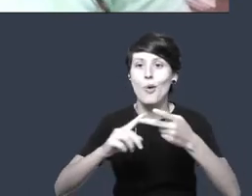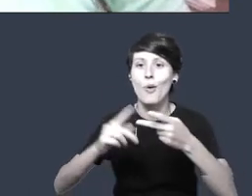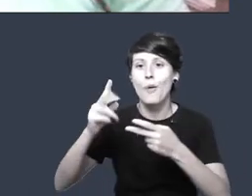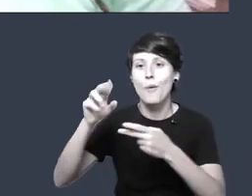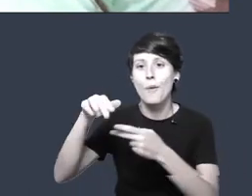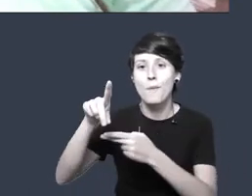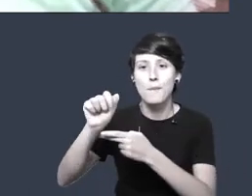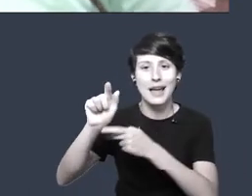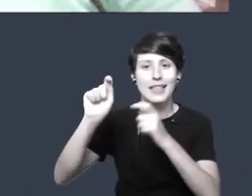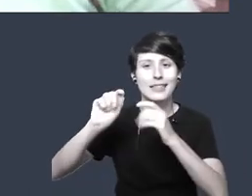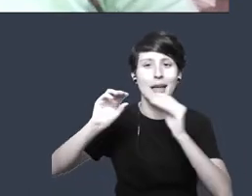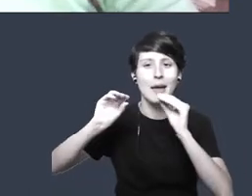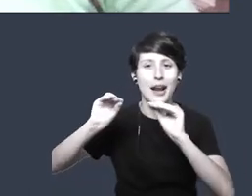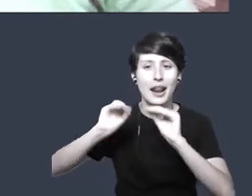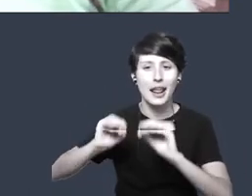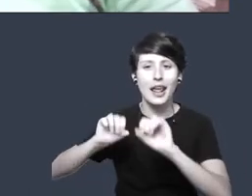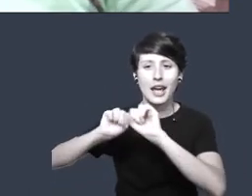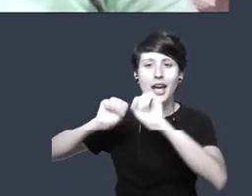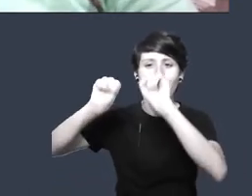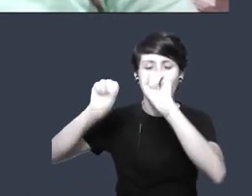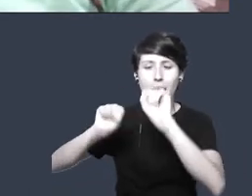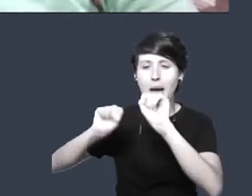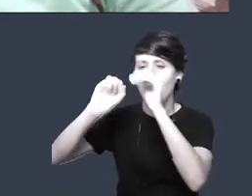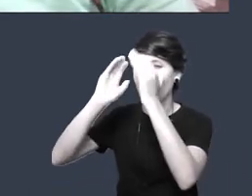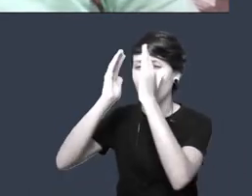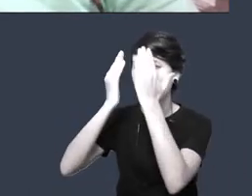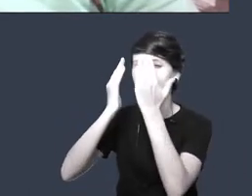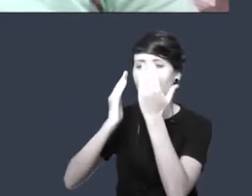biblioteca para você fazer análise de dados,